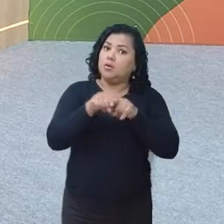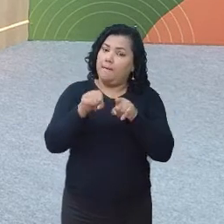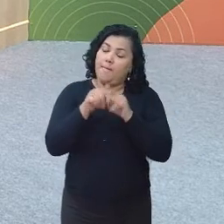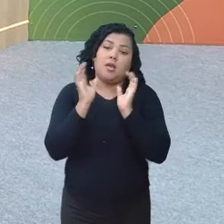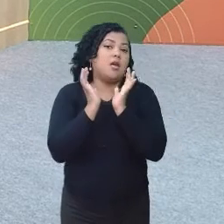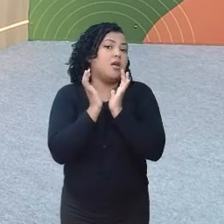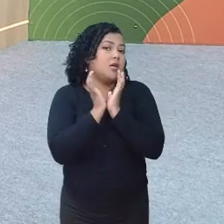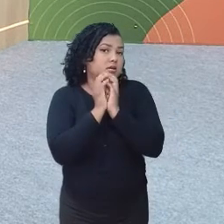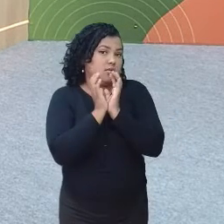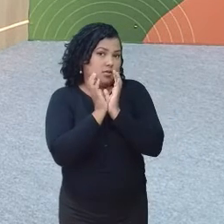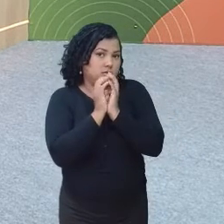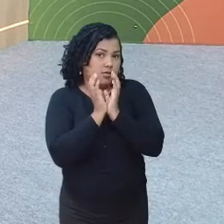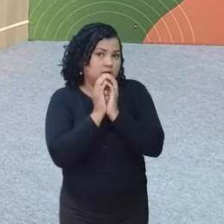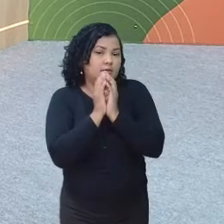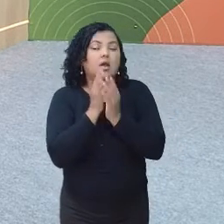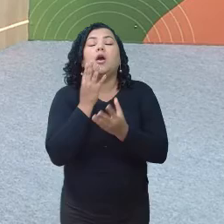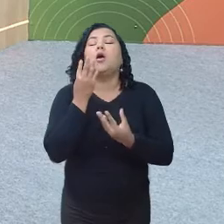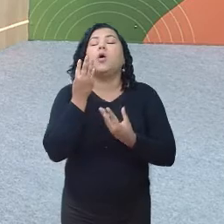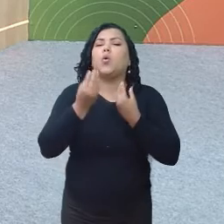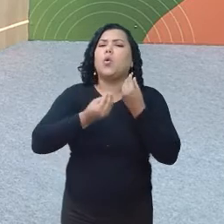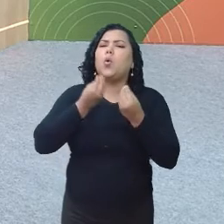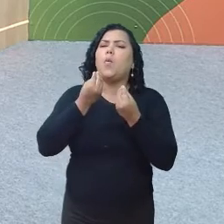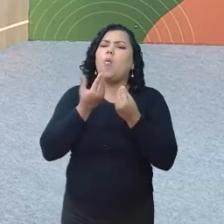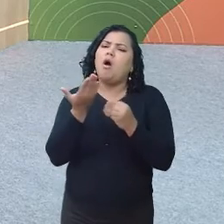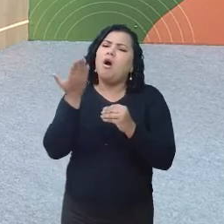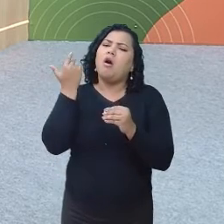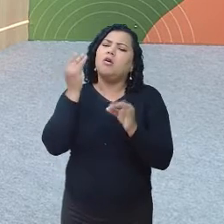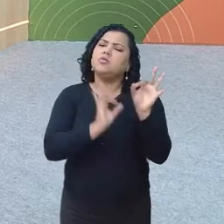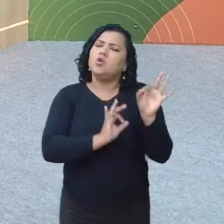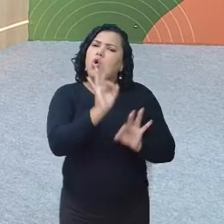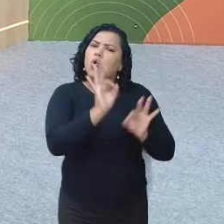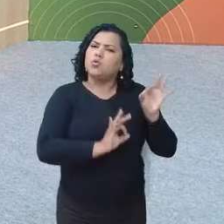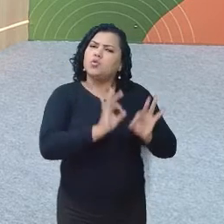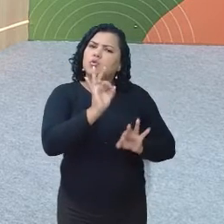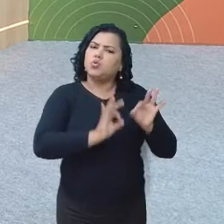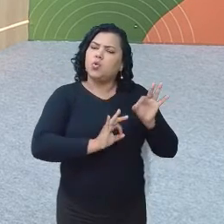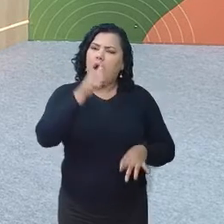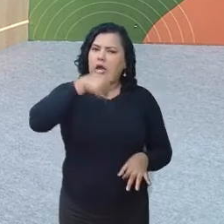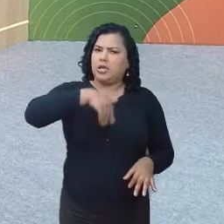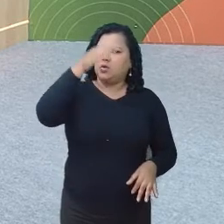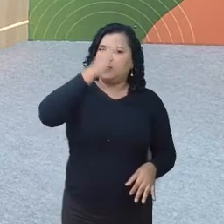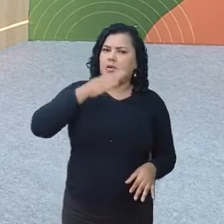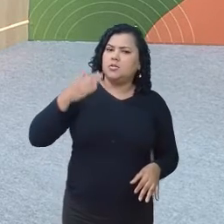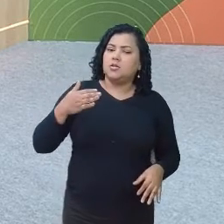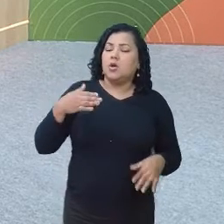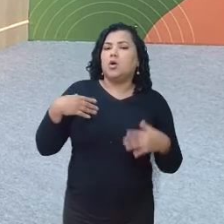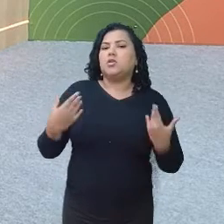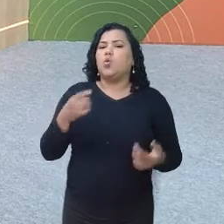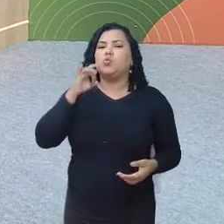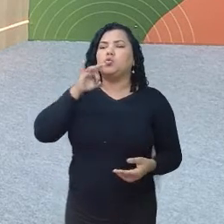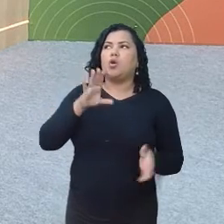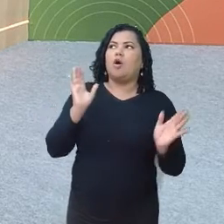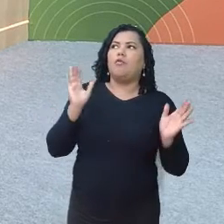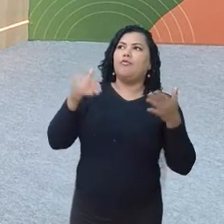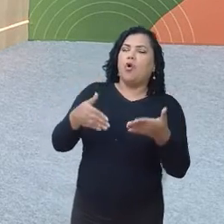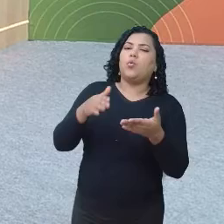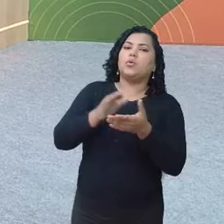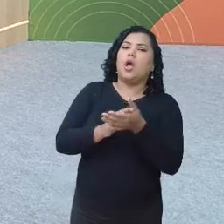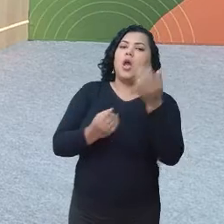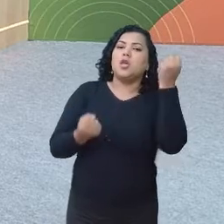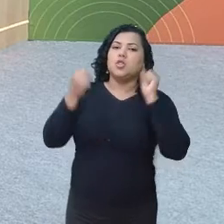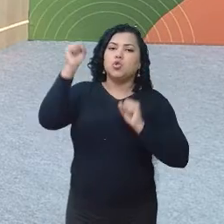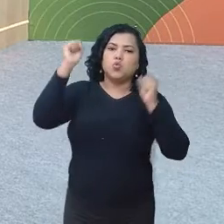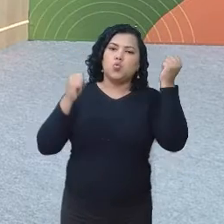isso, como se organizou no território brasileiro, não somente, né, a indústria